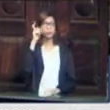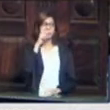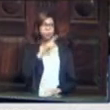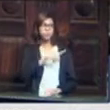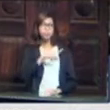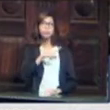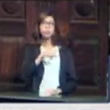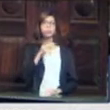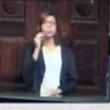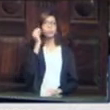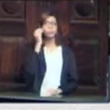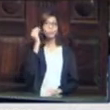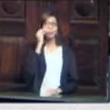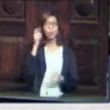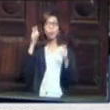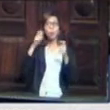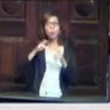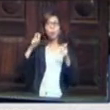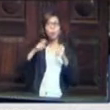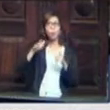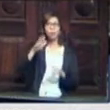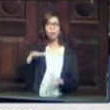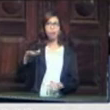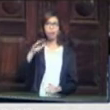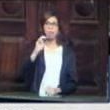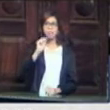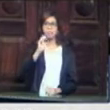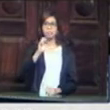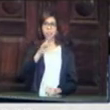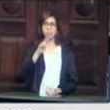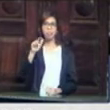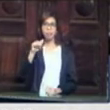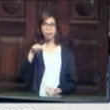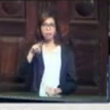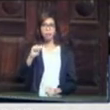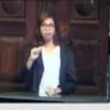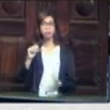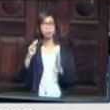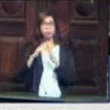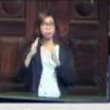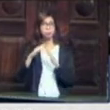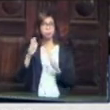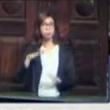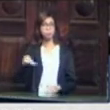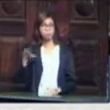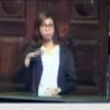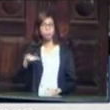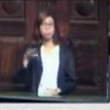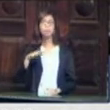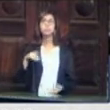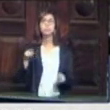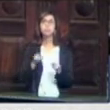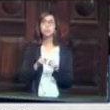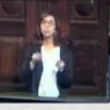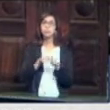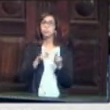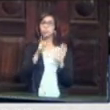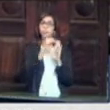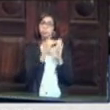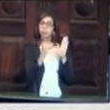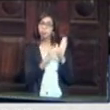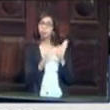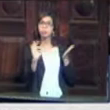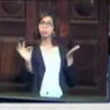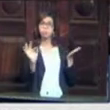a região serrana, os moradores daquela região, é a mão que assinou aquele decreto e